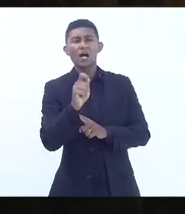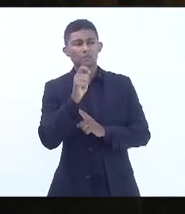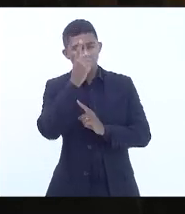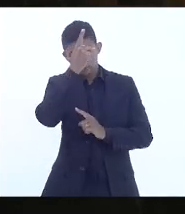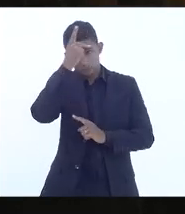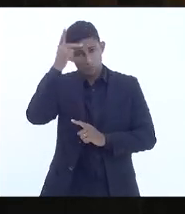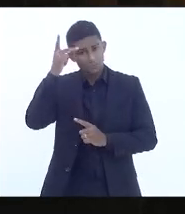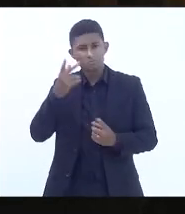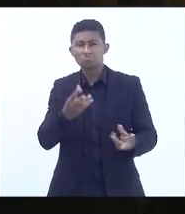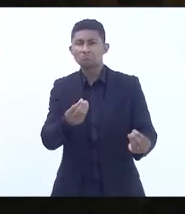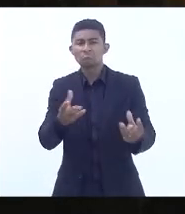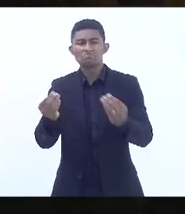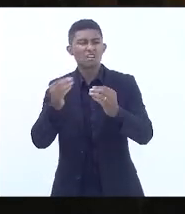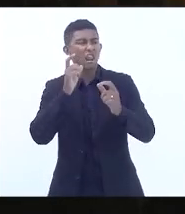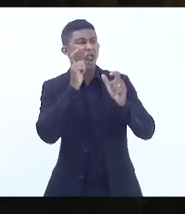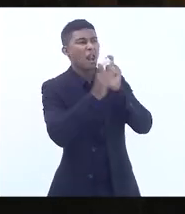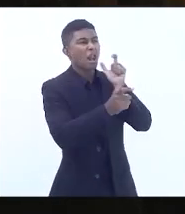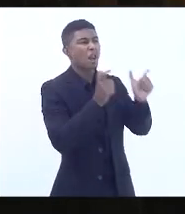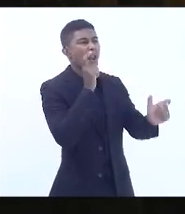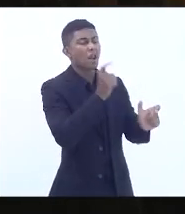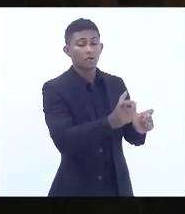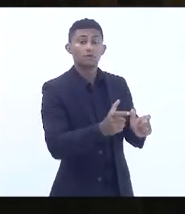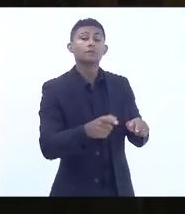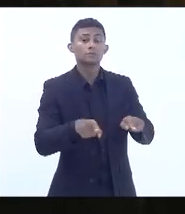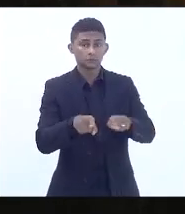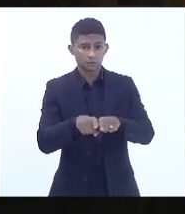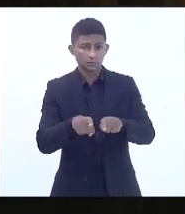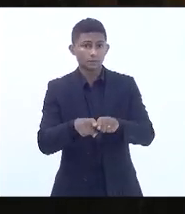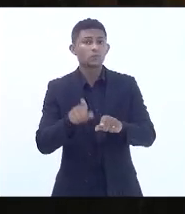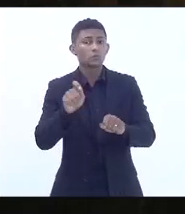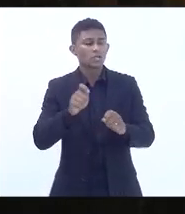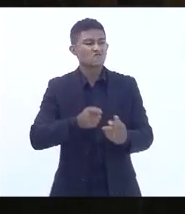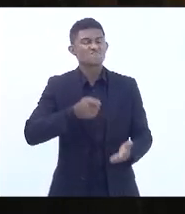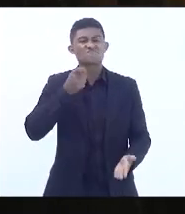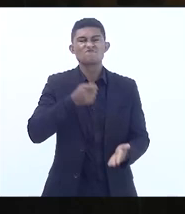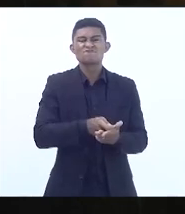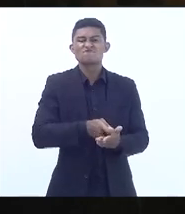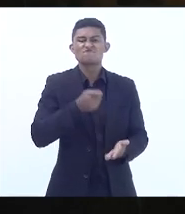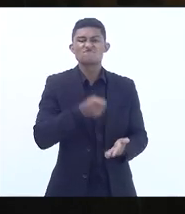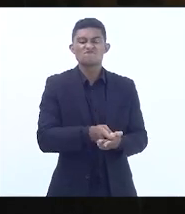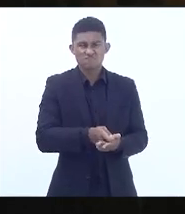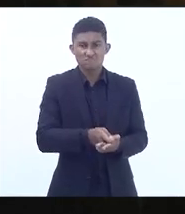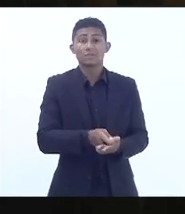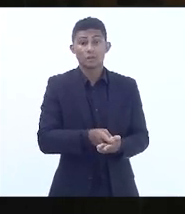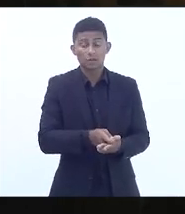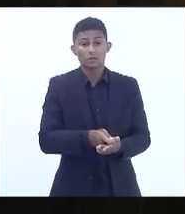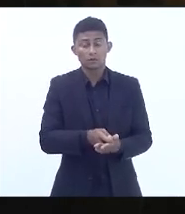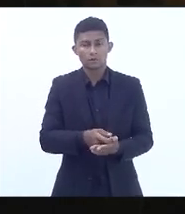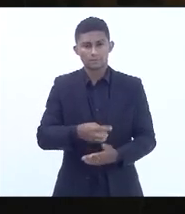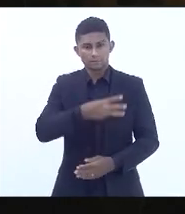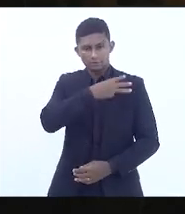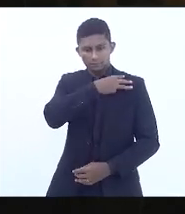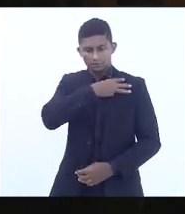mesmo a censura, senhor presidente, foi aplicada por um ministro do TSE